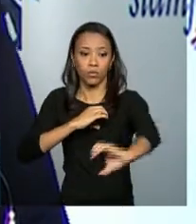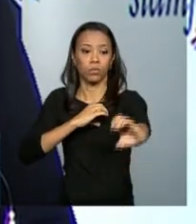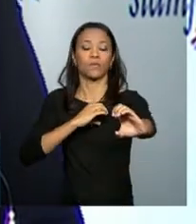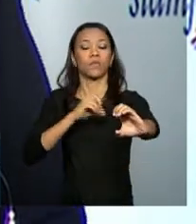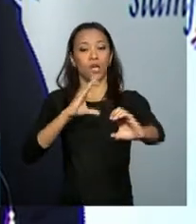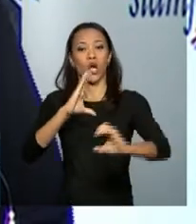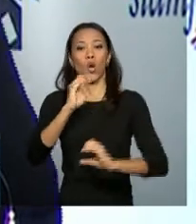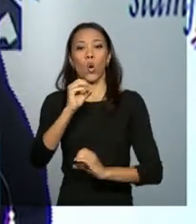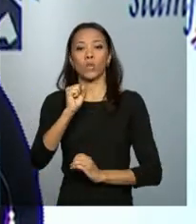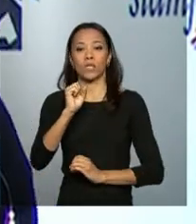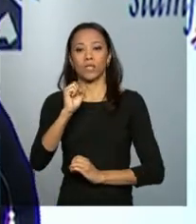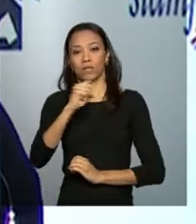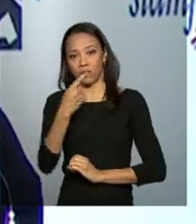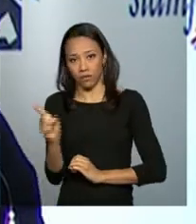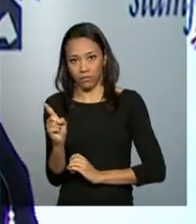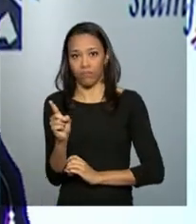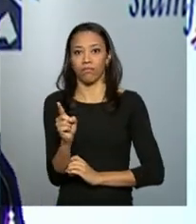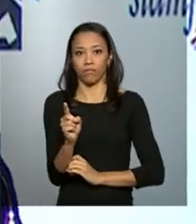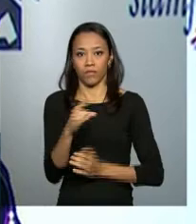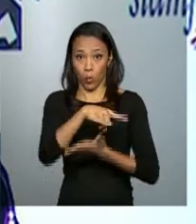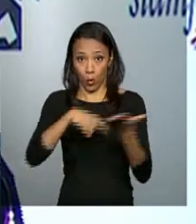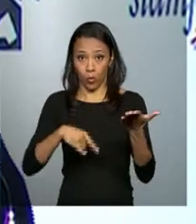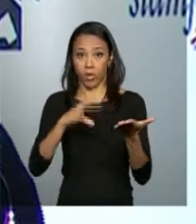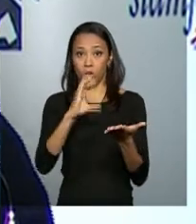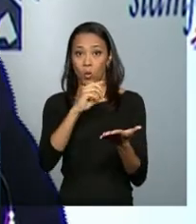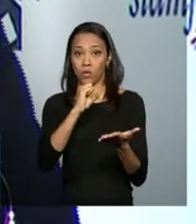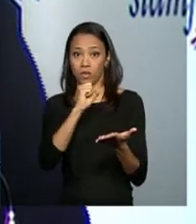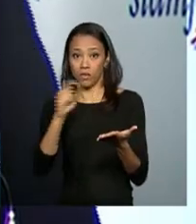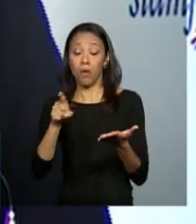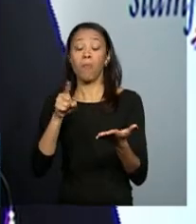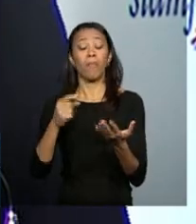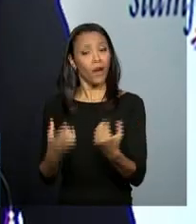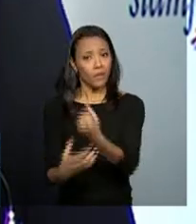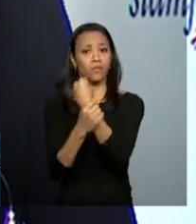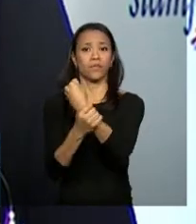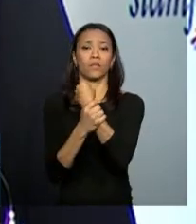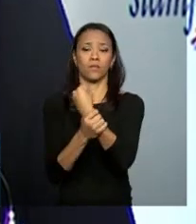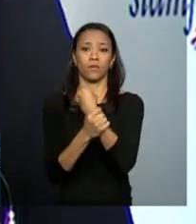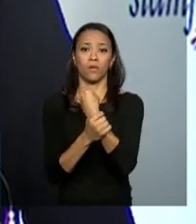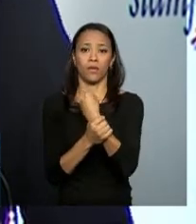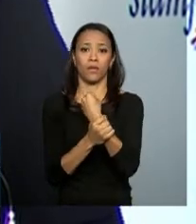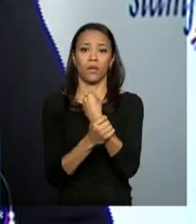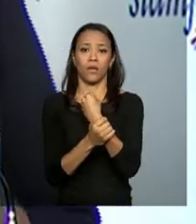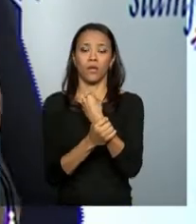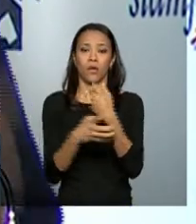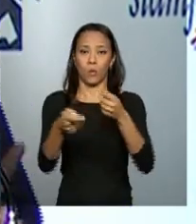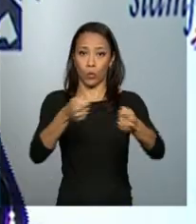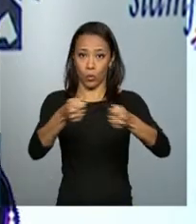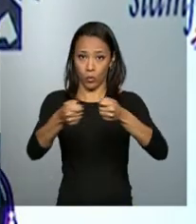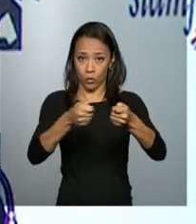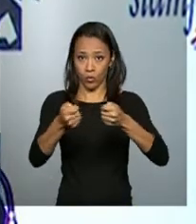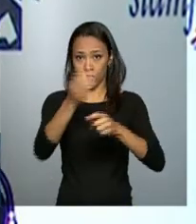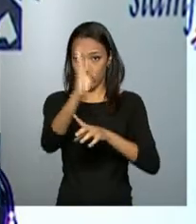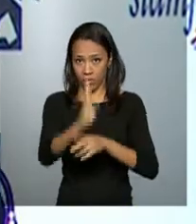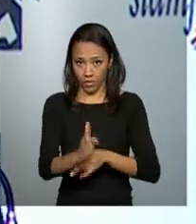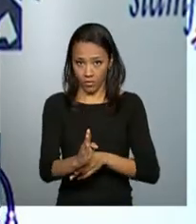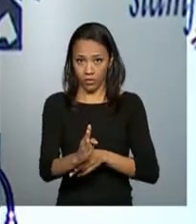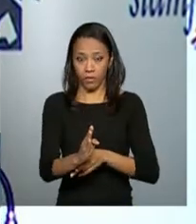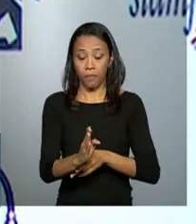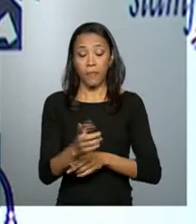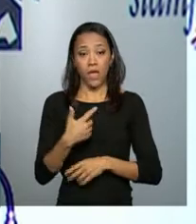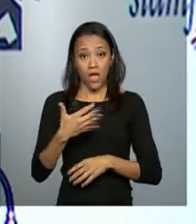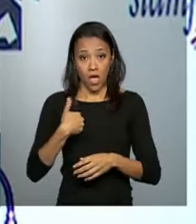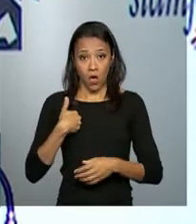segurança da nossa população e para a garantia da estabilidade no país. E eu queria aqui reafirmar